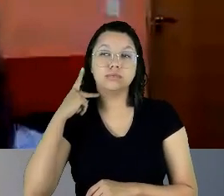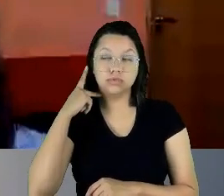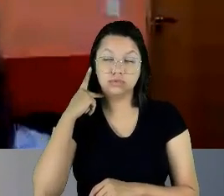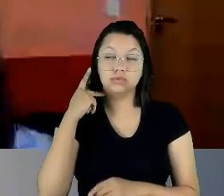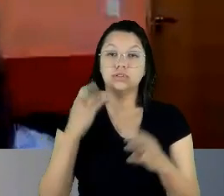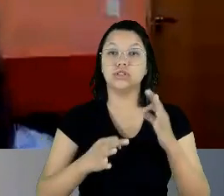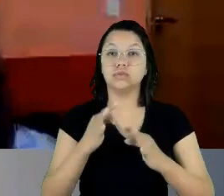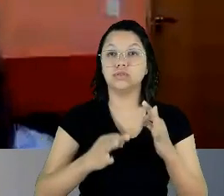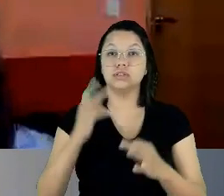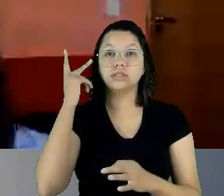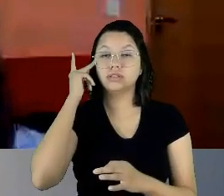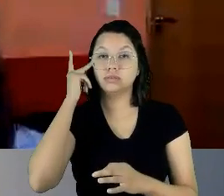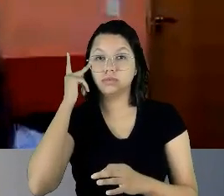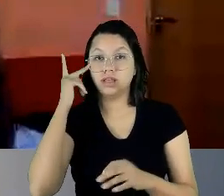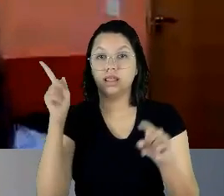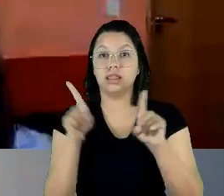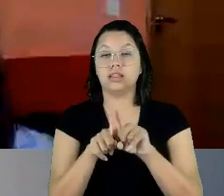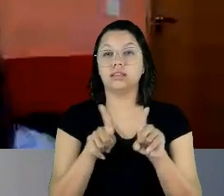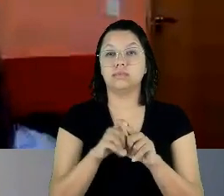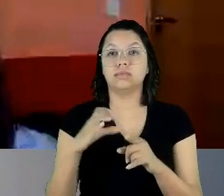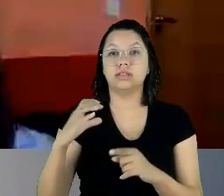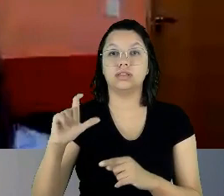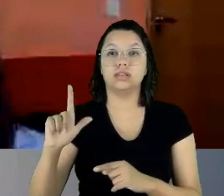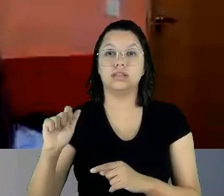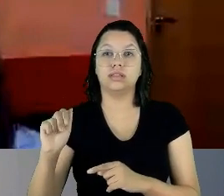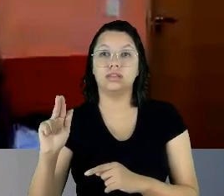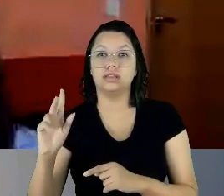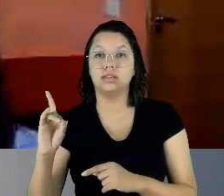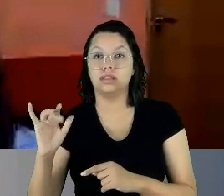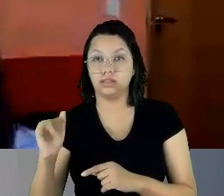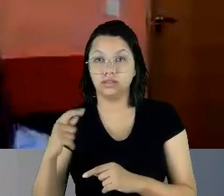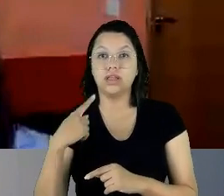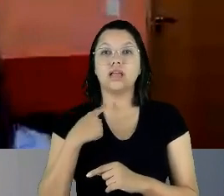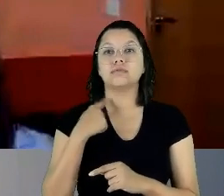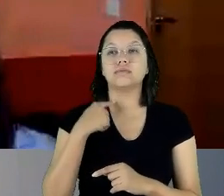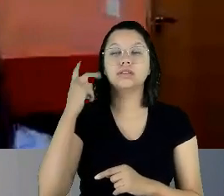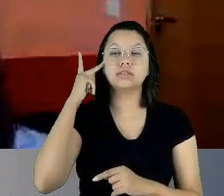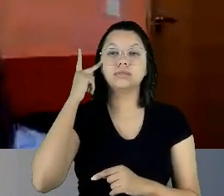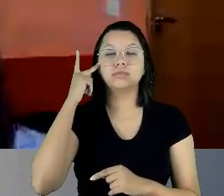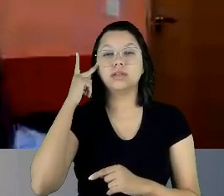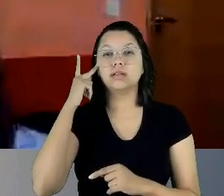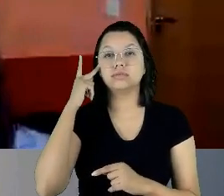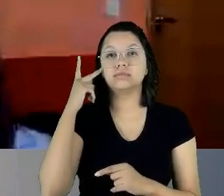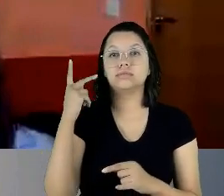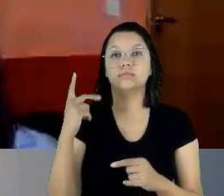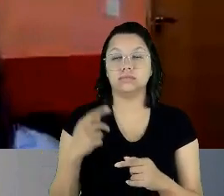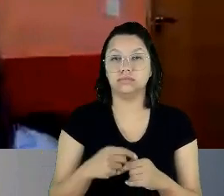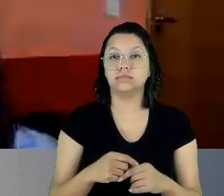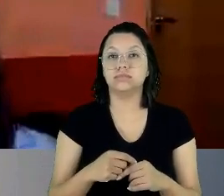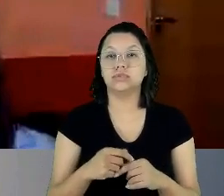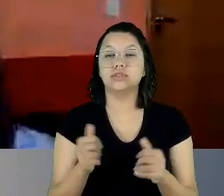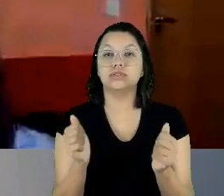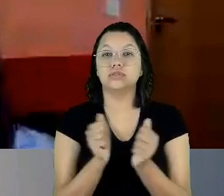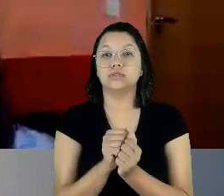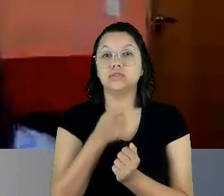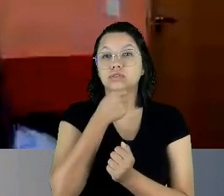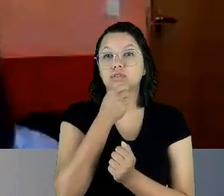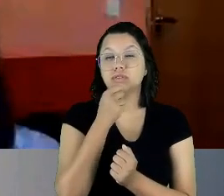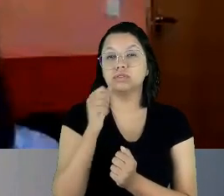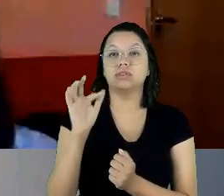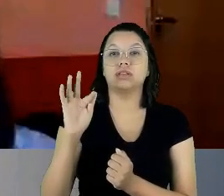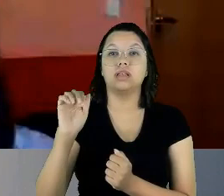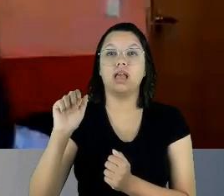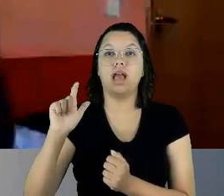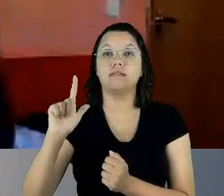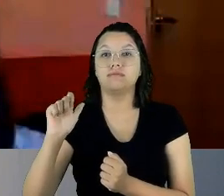Ministério Público de São Paulo, e da doutora Cláudia Patrícia Luna, advogada em São Paulo, com mediação da jornalista Flávia